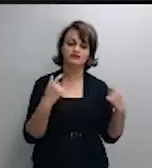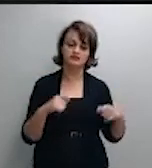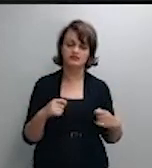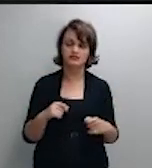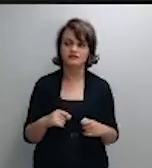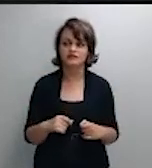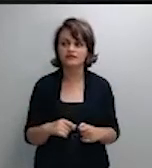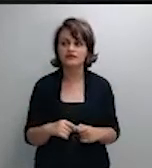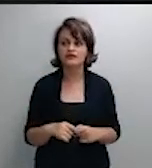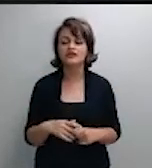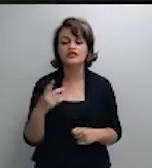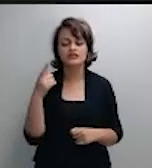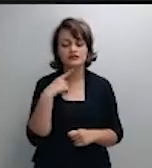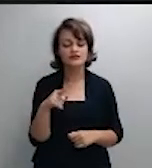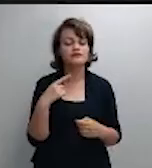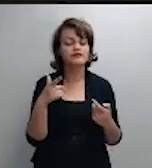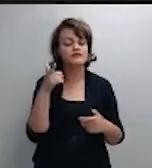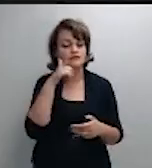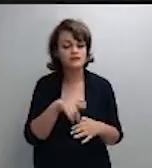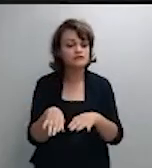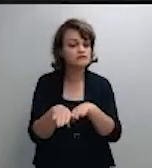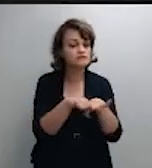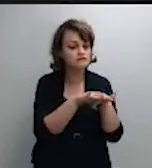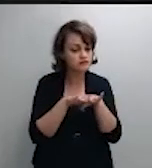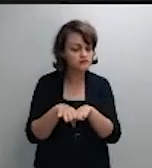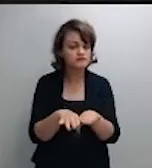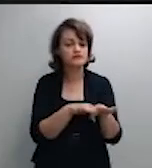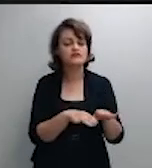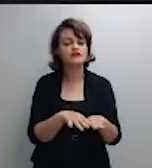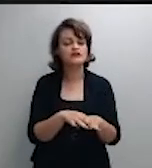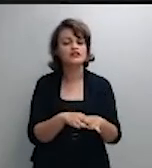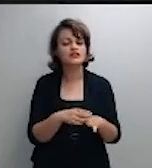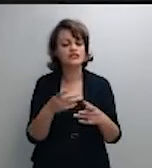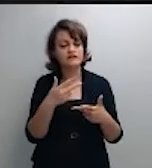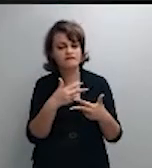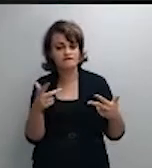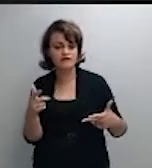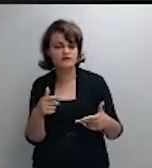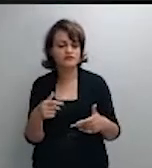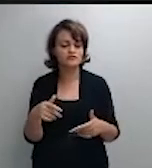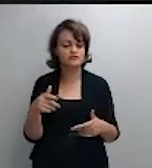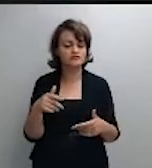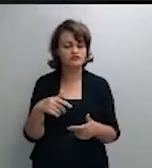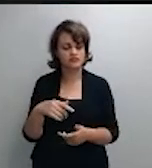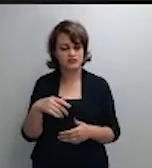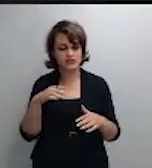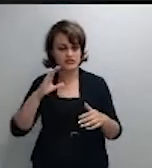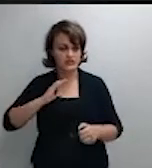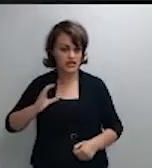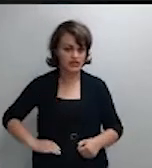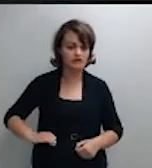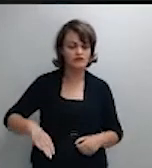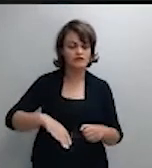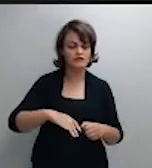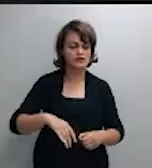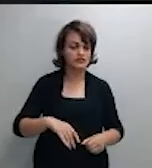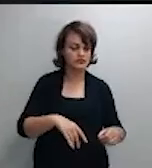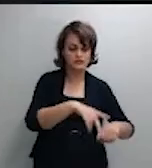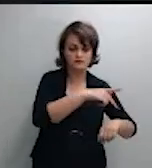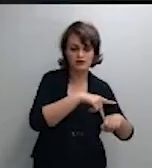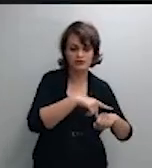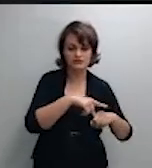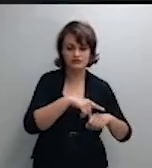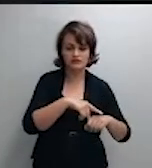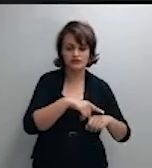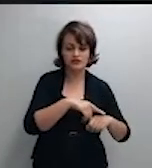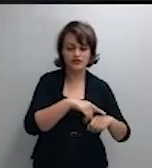haja isonomia, que haja paridade de armas entre o cidadão e o Estado. O Estado não é mais importante que o cidadão.